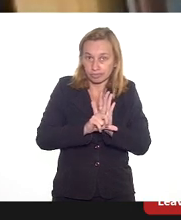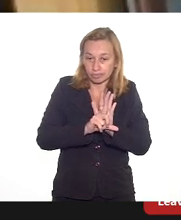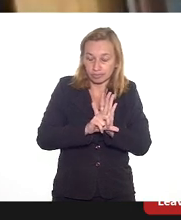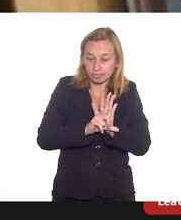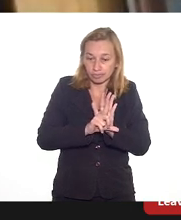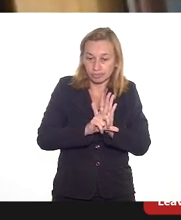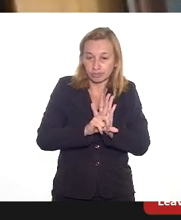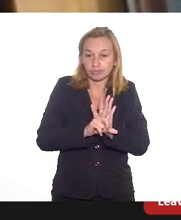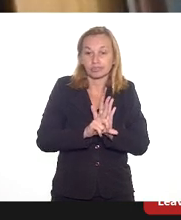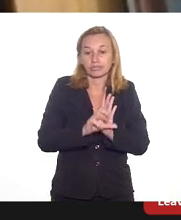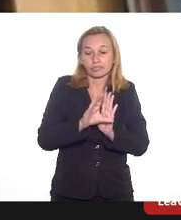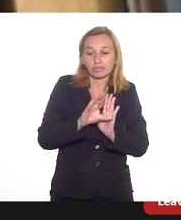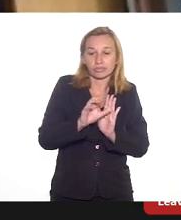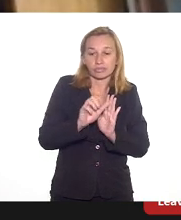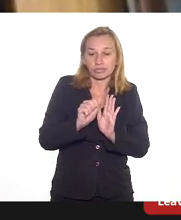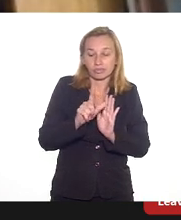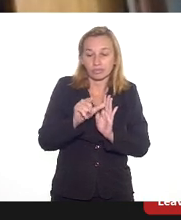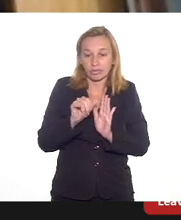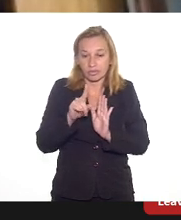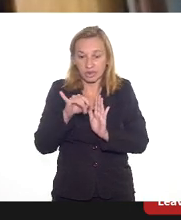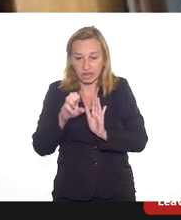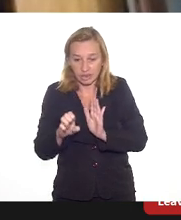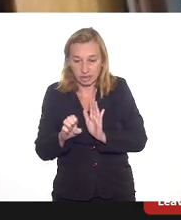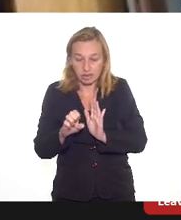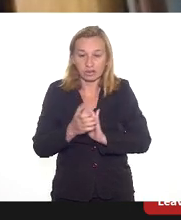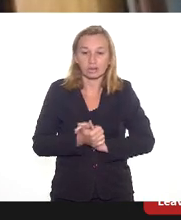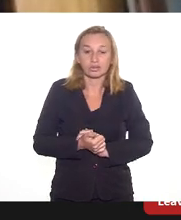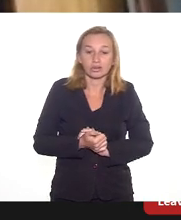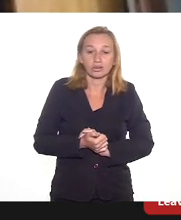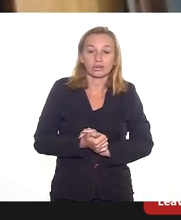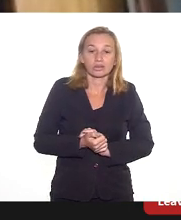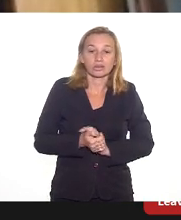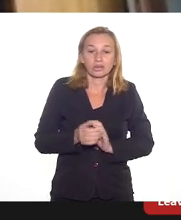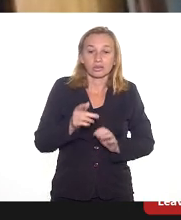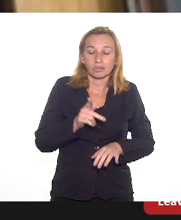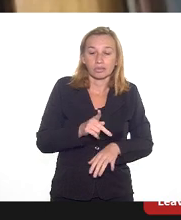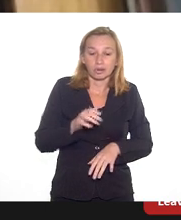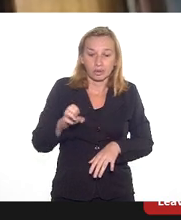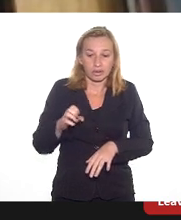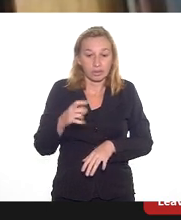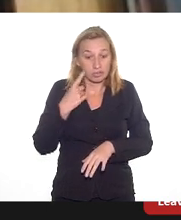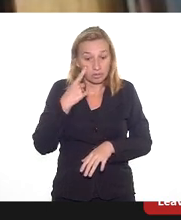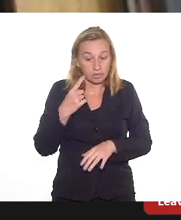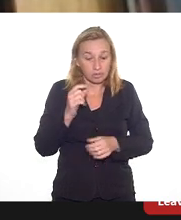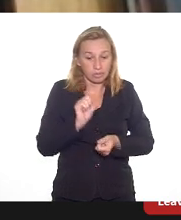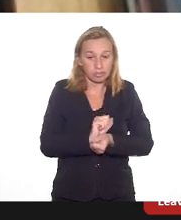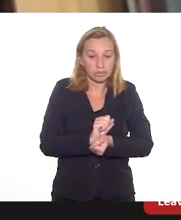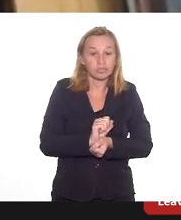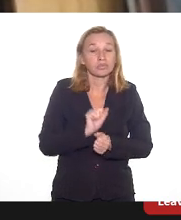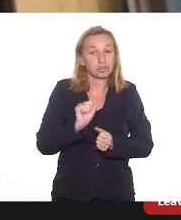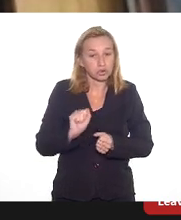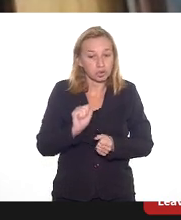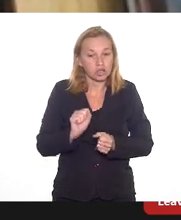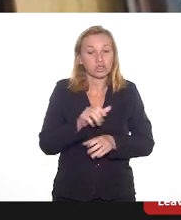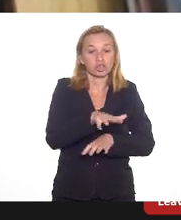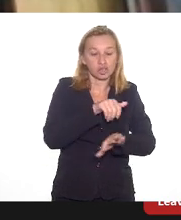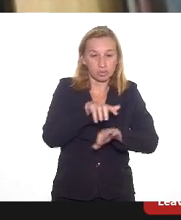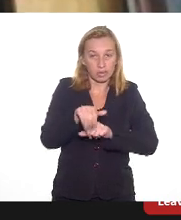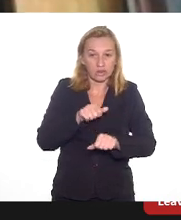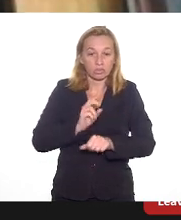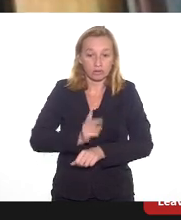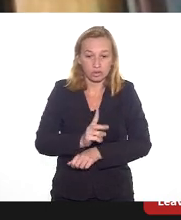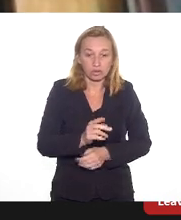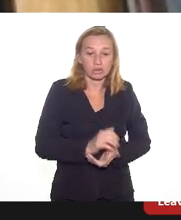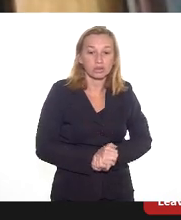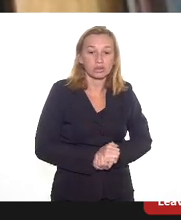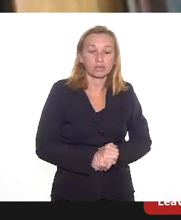de calamidade, eles ficaram com esse período, a PGR entendeu que eles ficaram com esse período suspenso e que poderia ainda haver a convocação. Isso